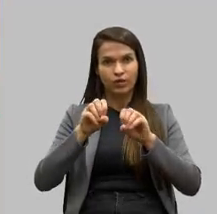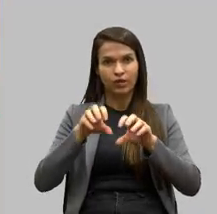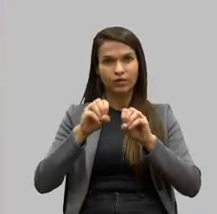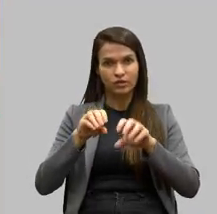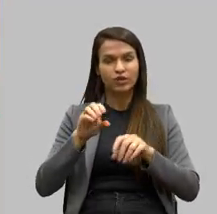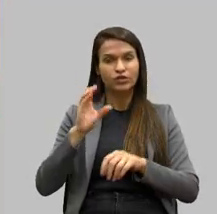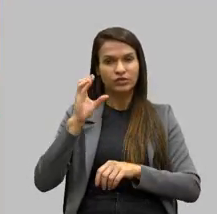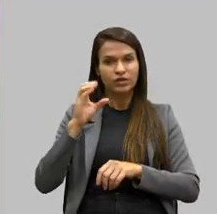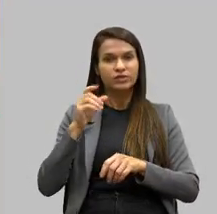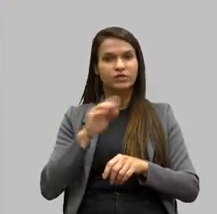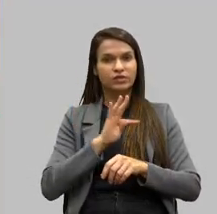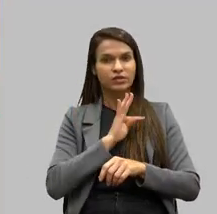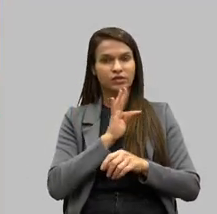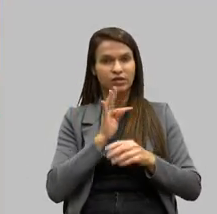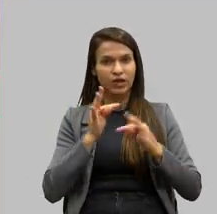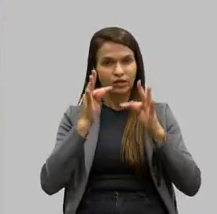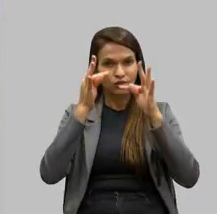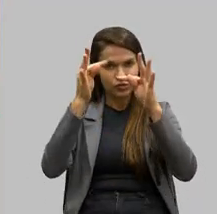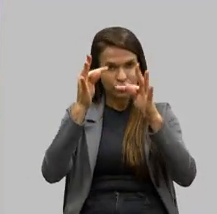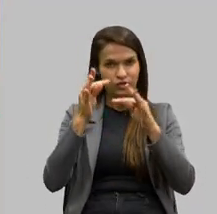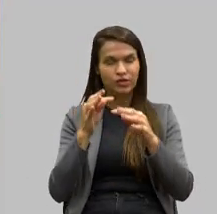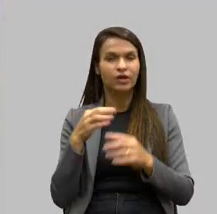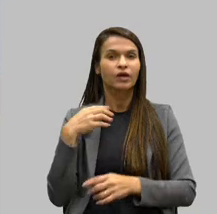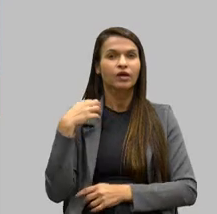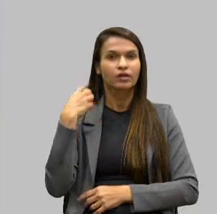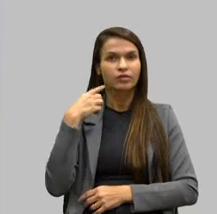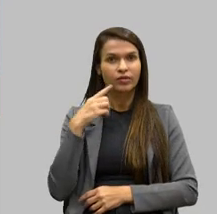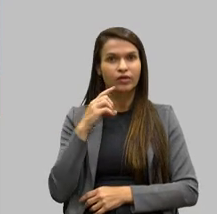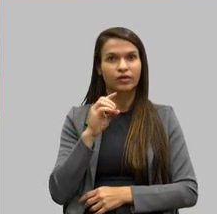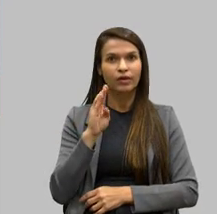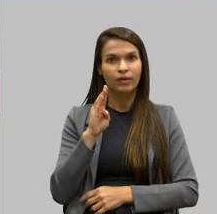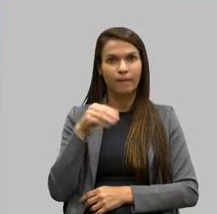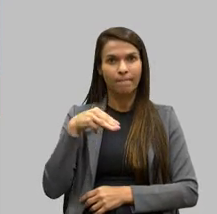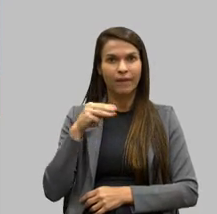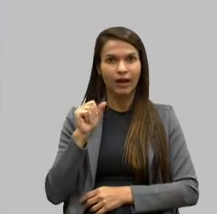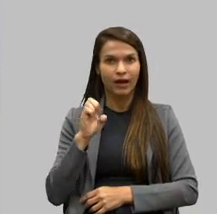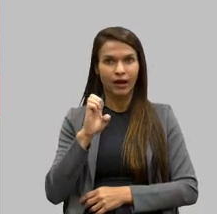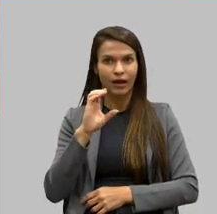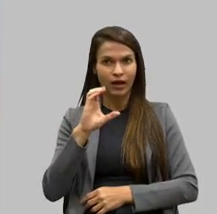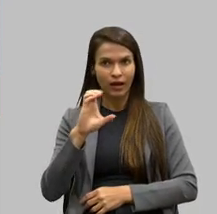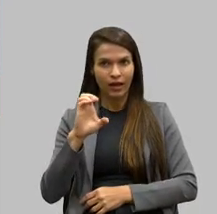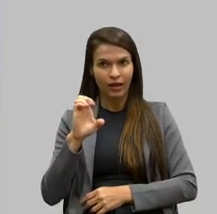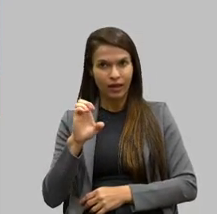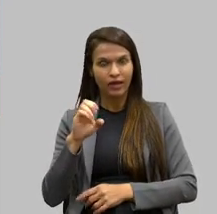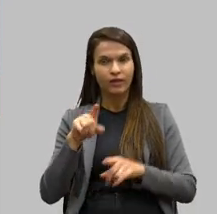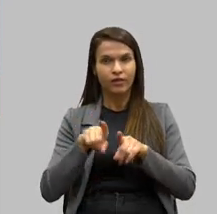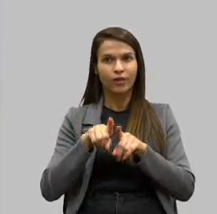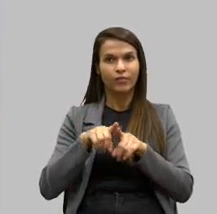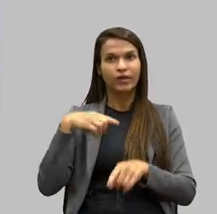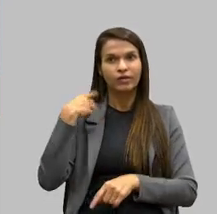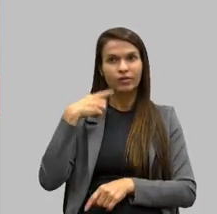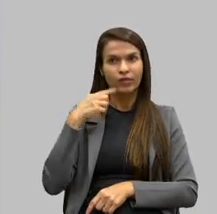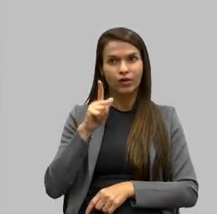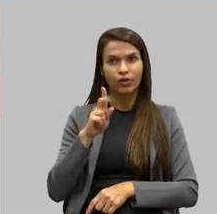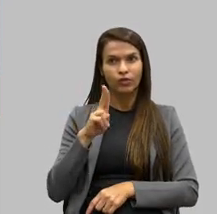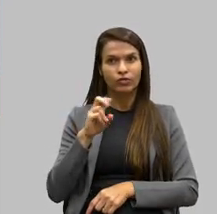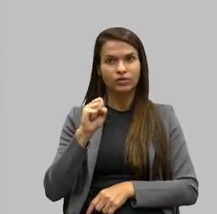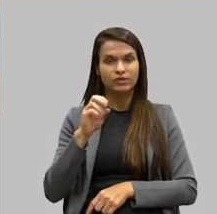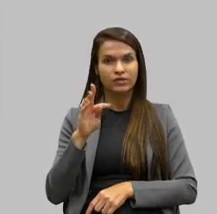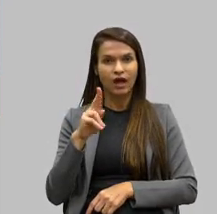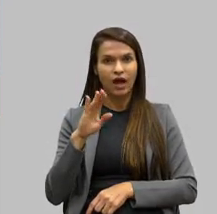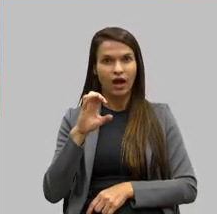Tecnologia, deputada Macaia Evaristo. Também registrar a presença do deputado Gustavo Santana,